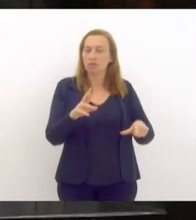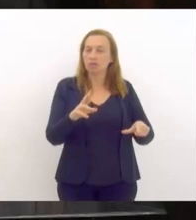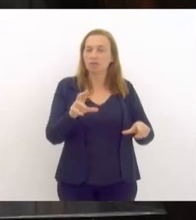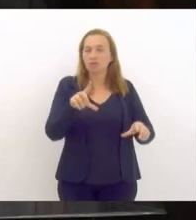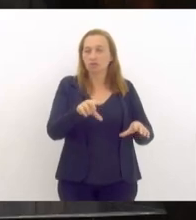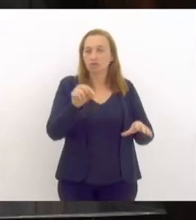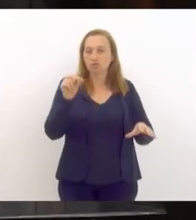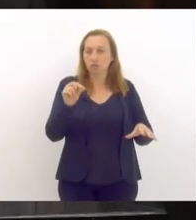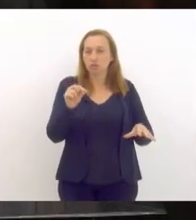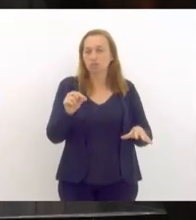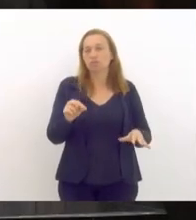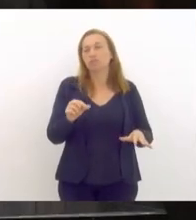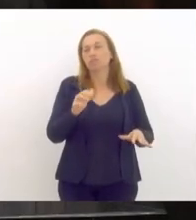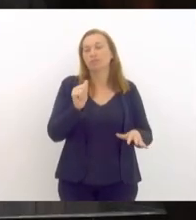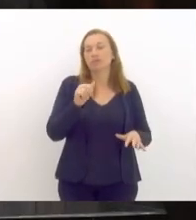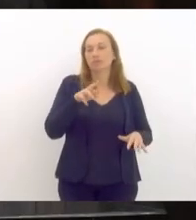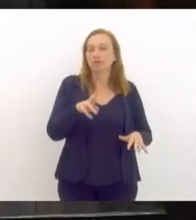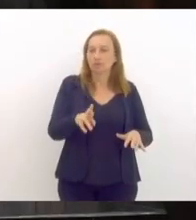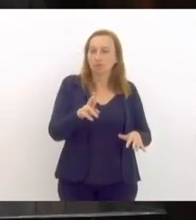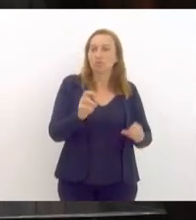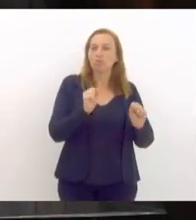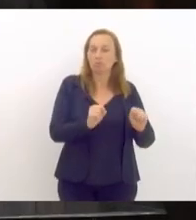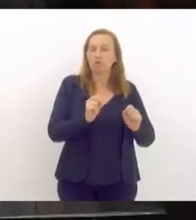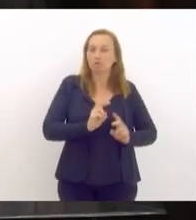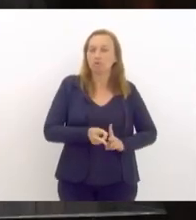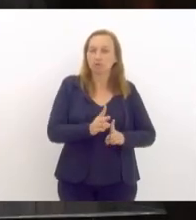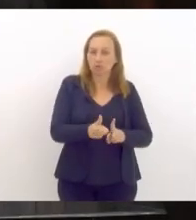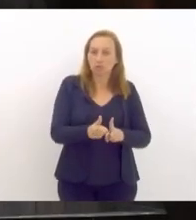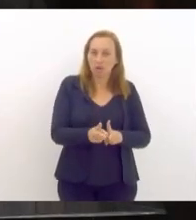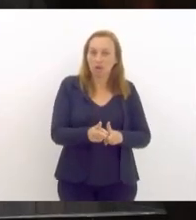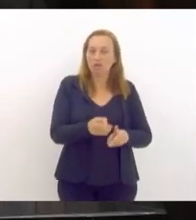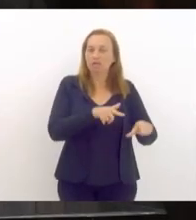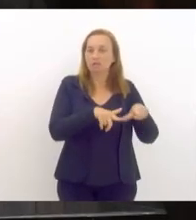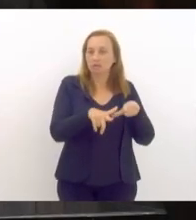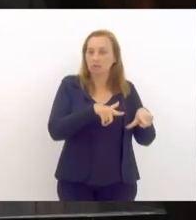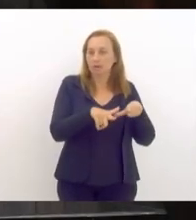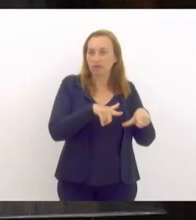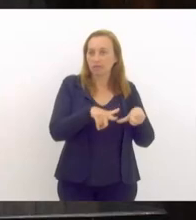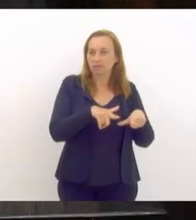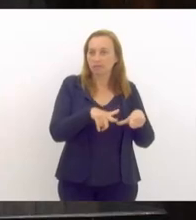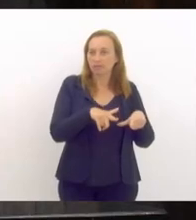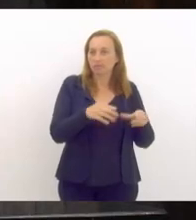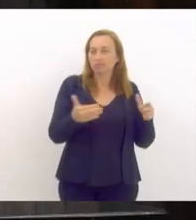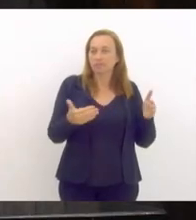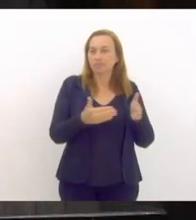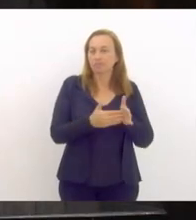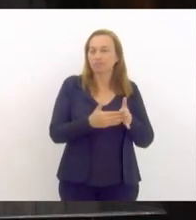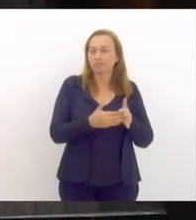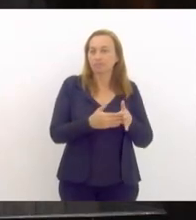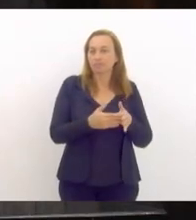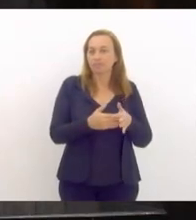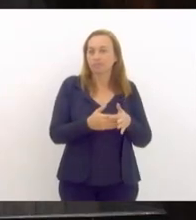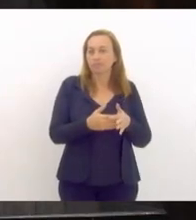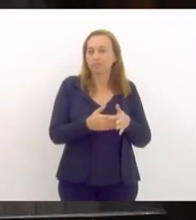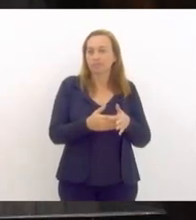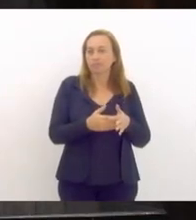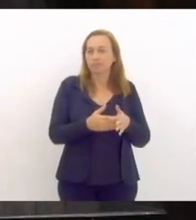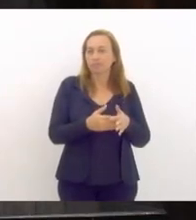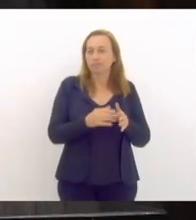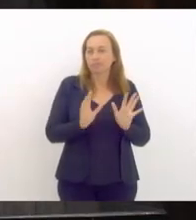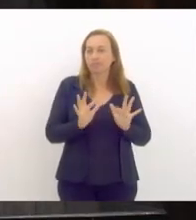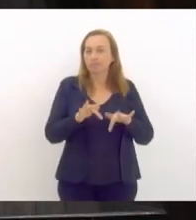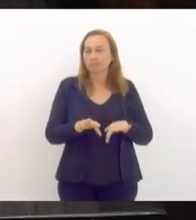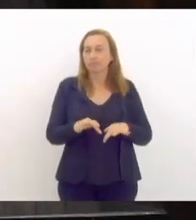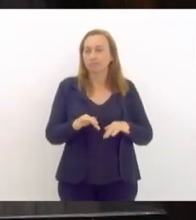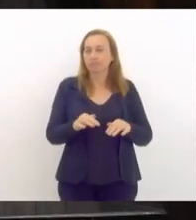que os atuais animadores culturais possam permanecer nomeados até a gente ter a consolidação dessa